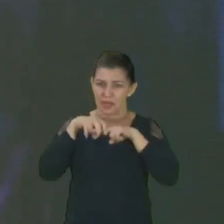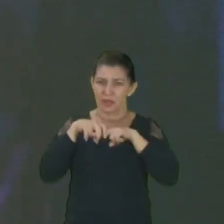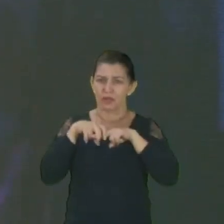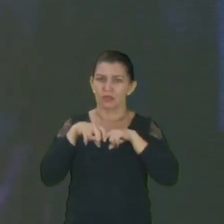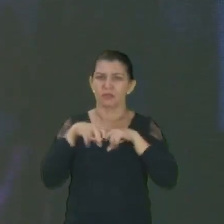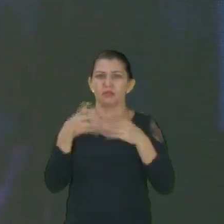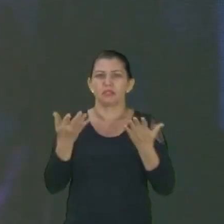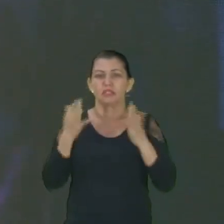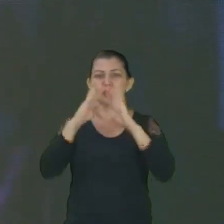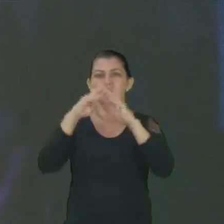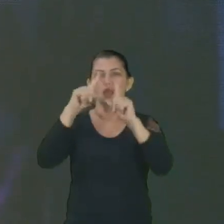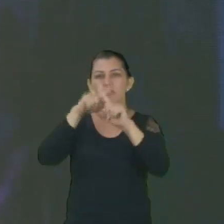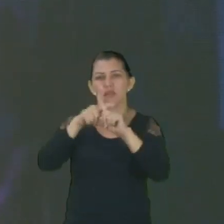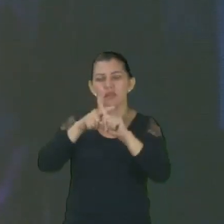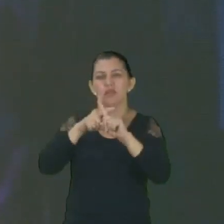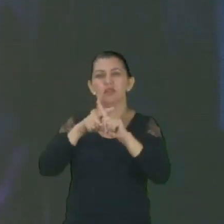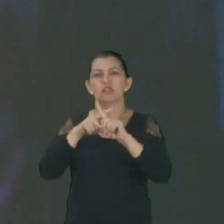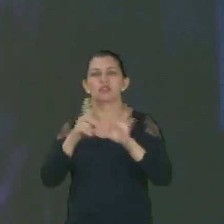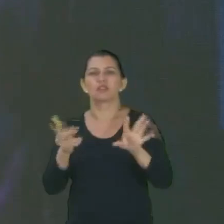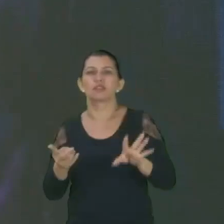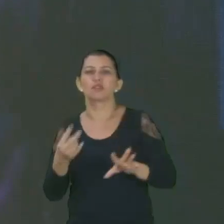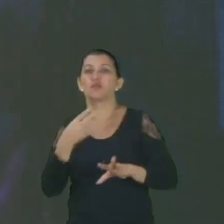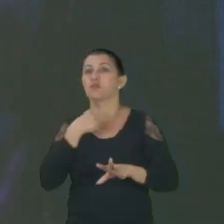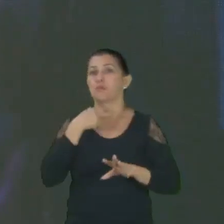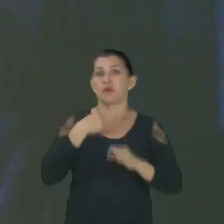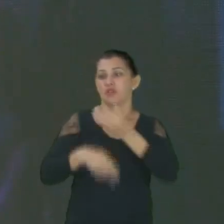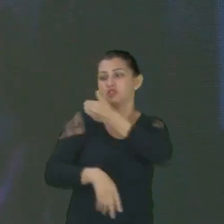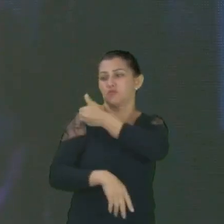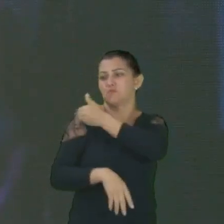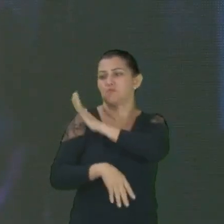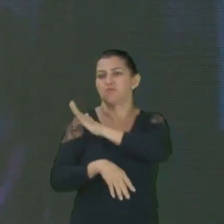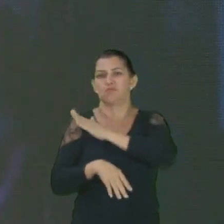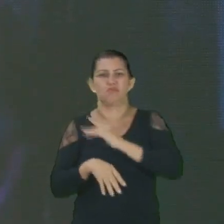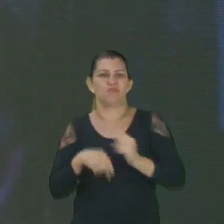não existe e não deve existir preconceito.